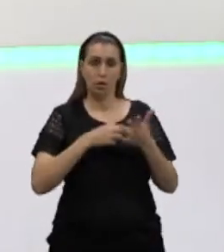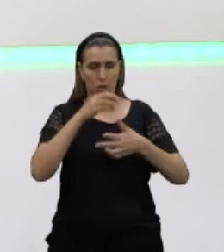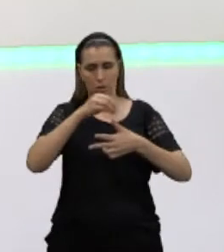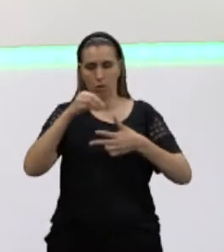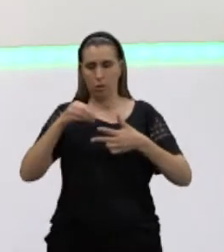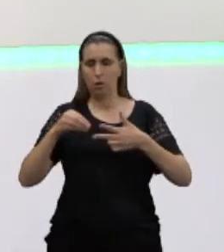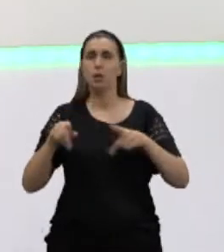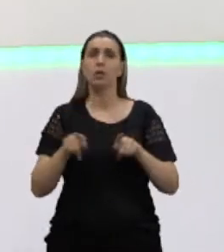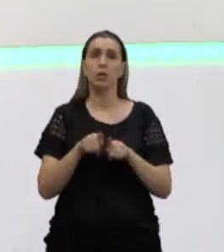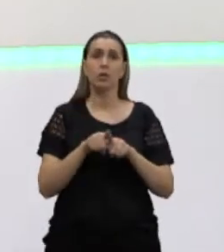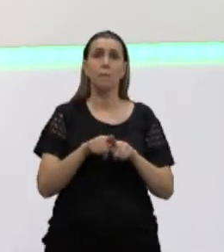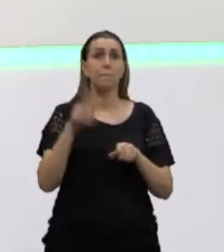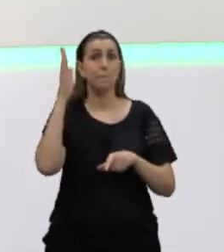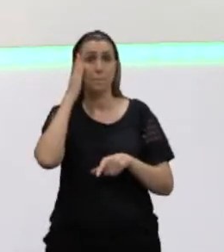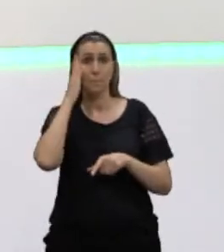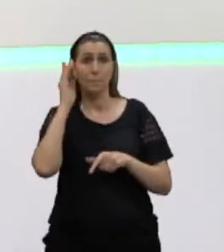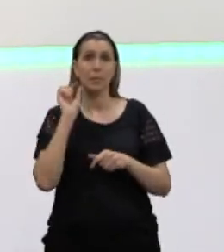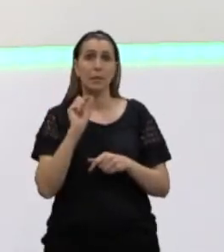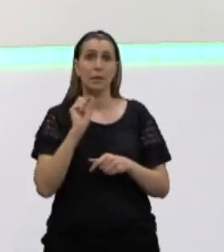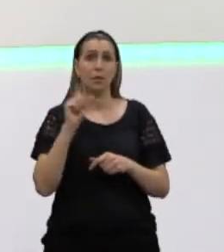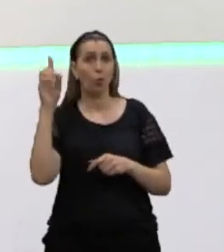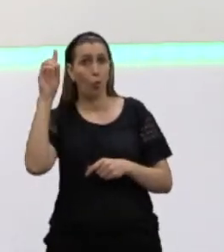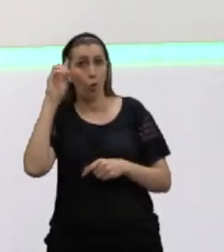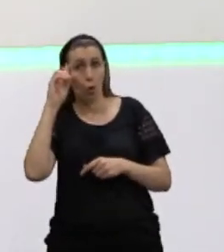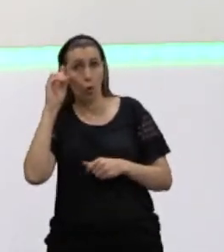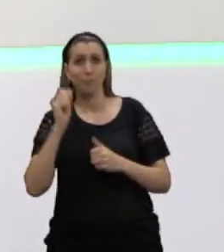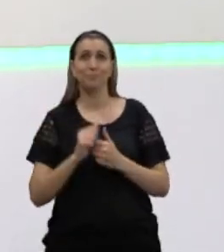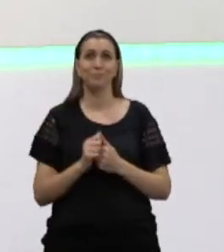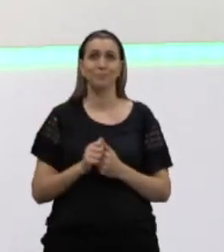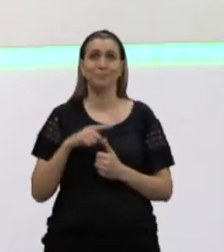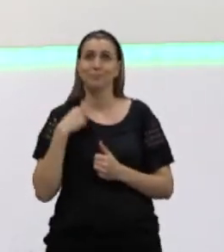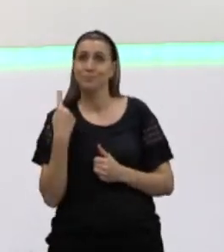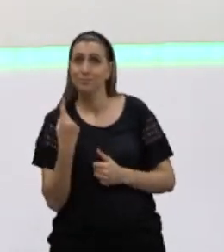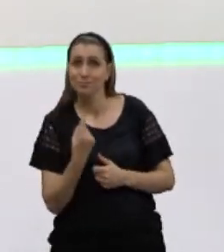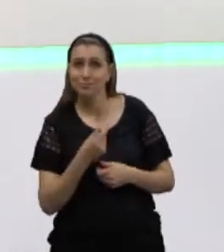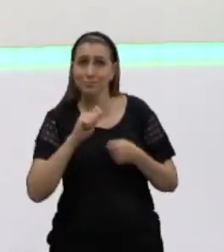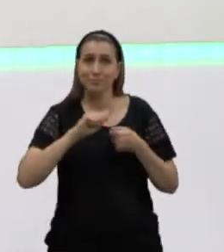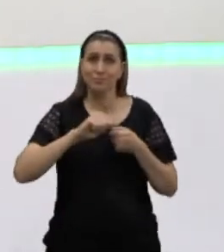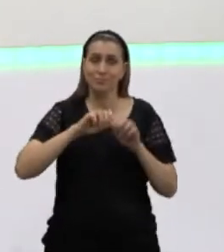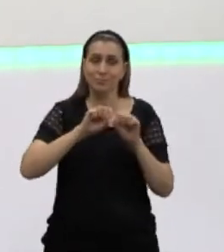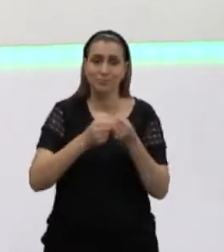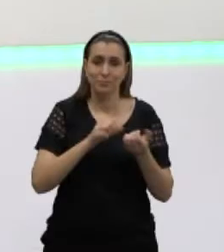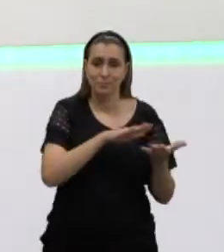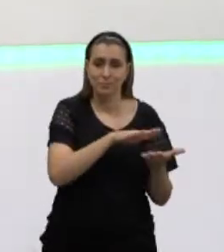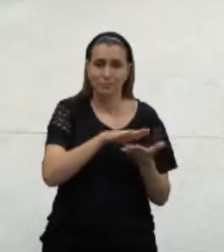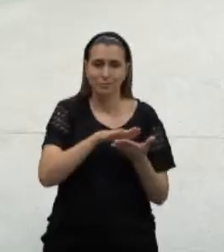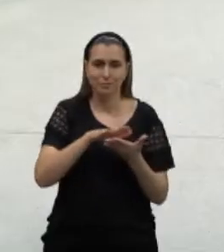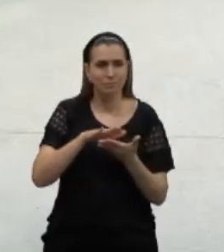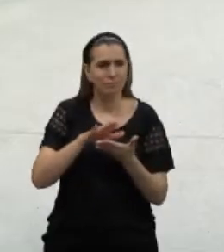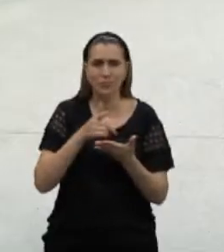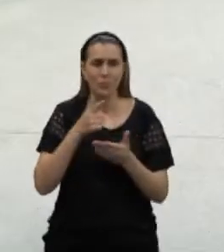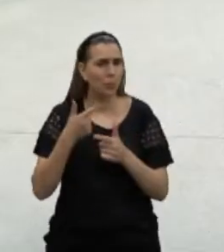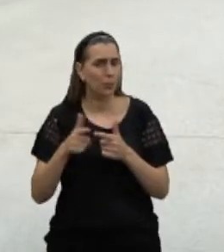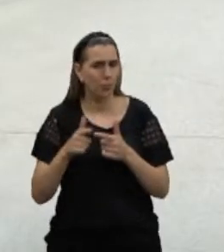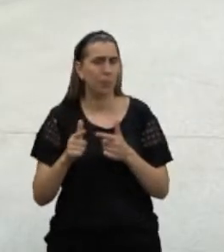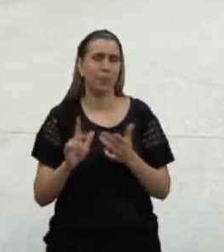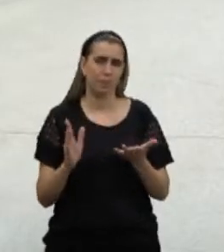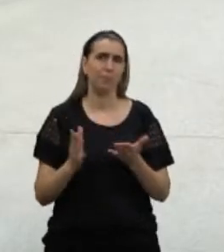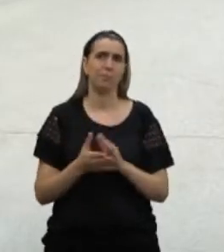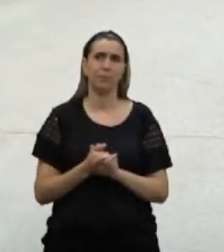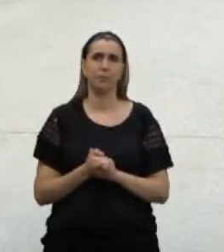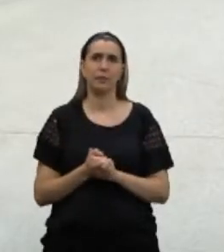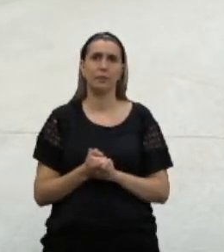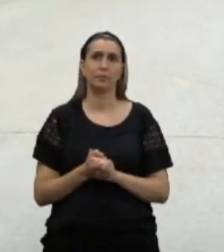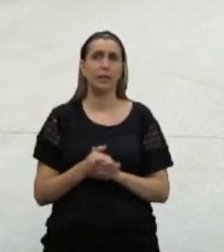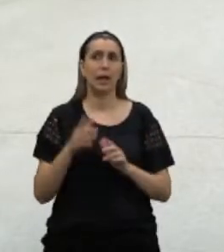né? Mas sabendo que no nosso dia a dia a gente faz essa quebra de paralelismo e que não tem problema nisso,